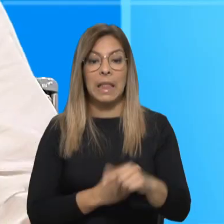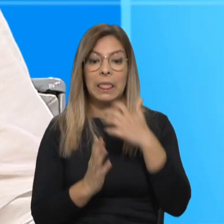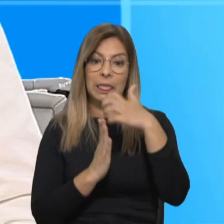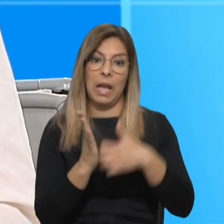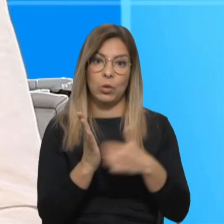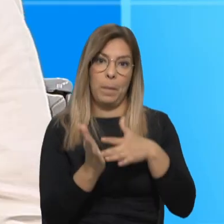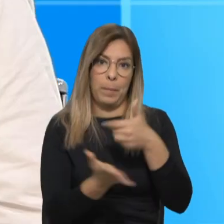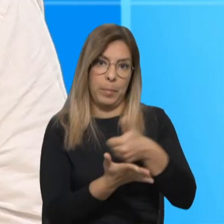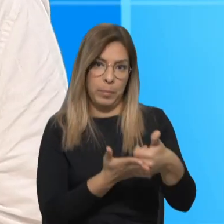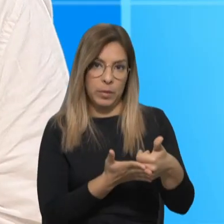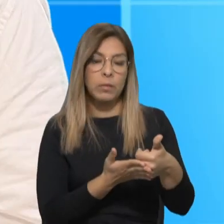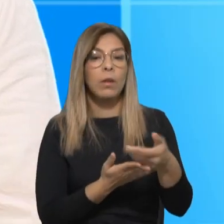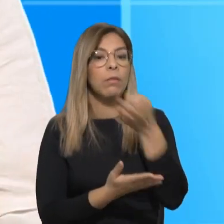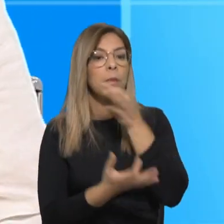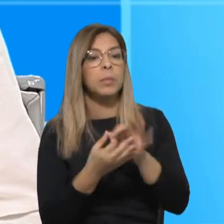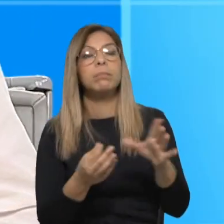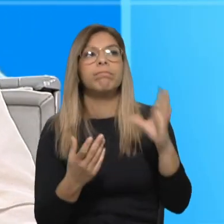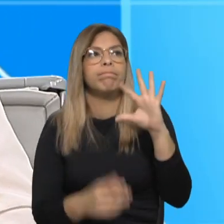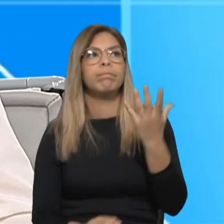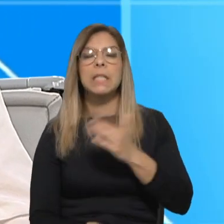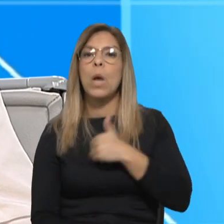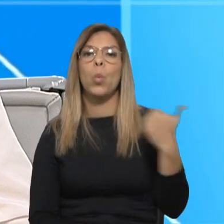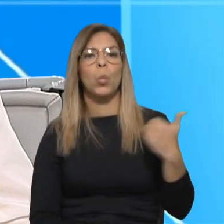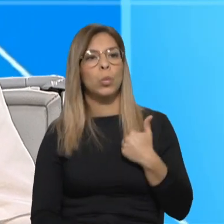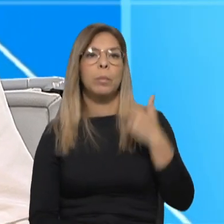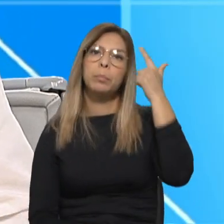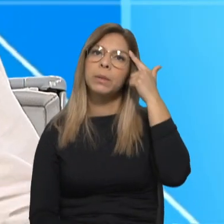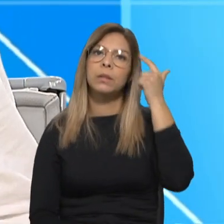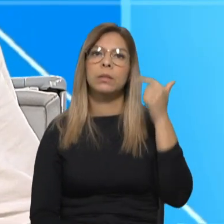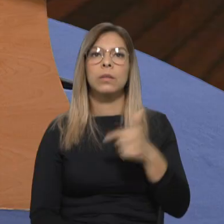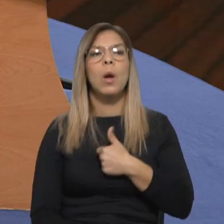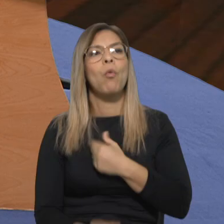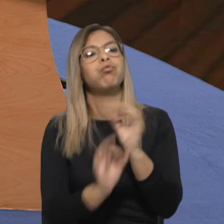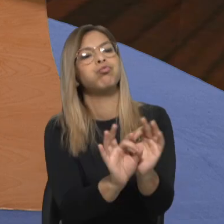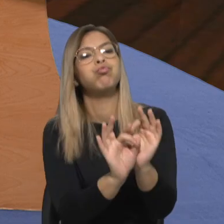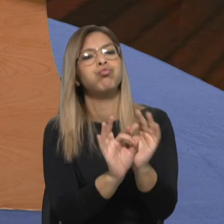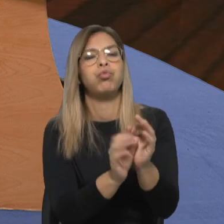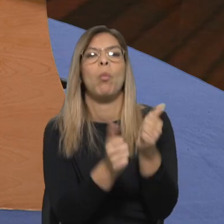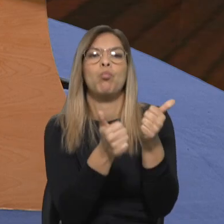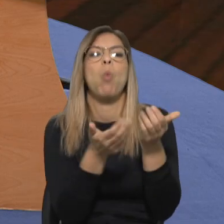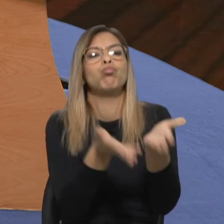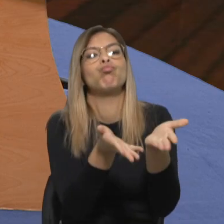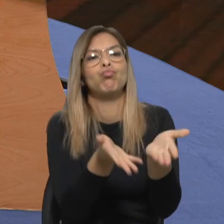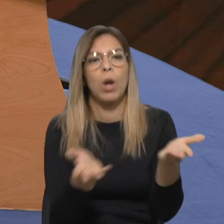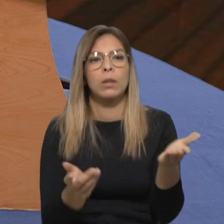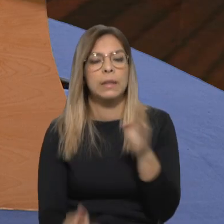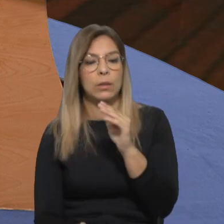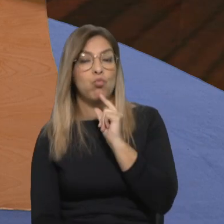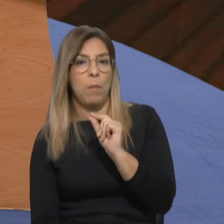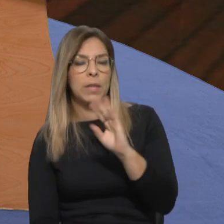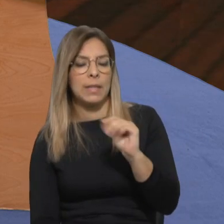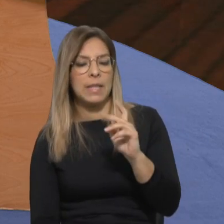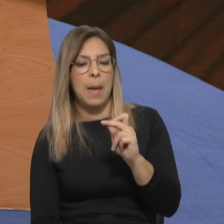que quando a gente fala no mundo da saúde, nós pensamos logo imediatamente no bom samaritano. Mas nós fizemos muita questão, a